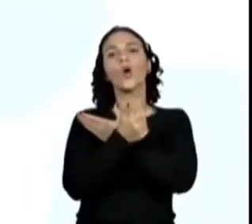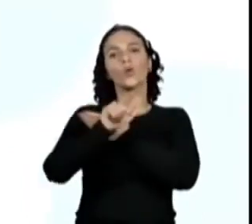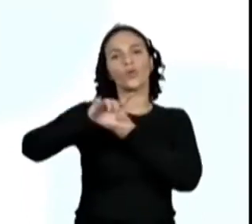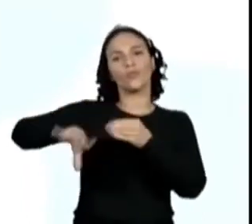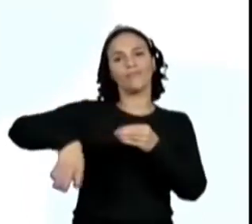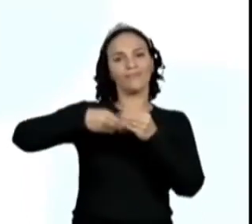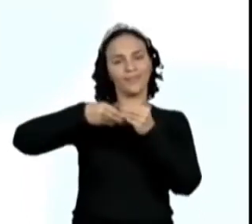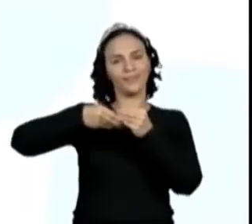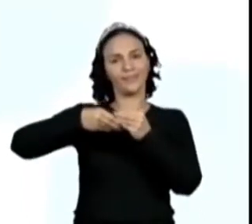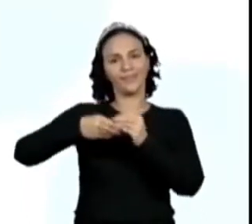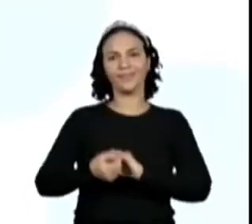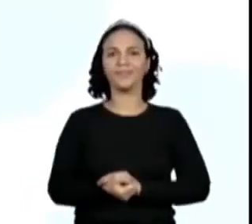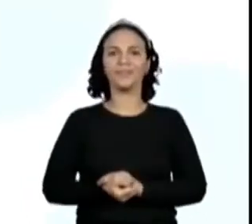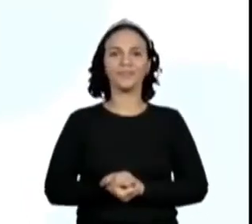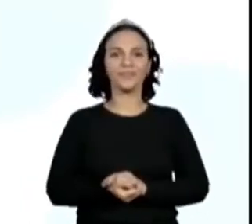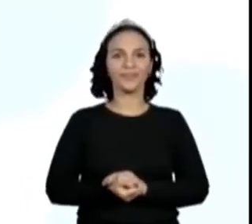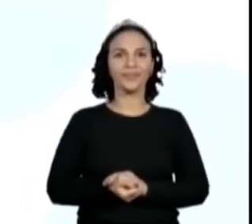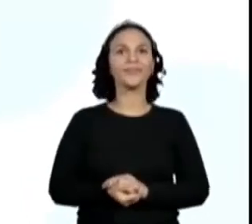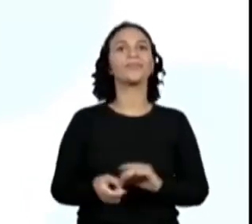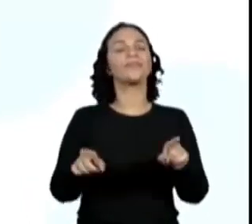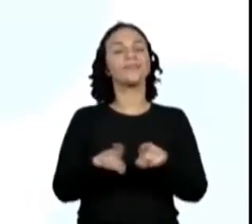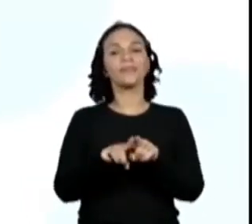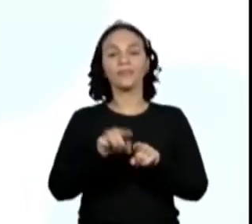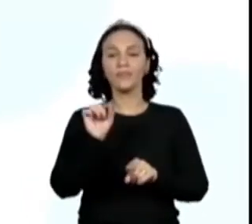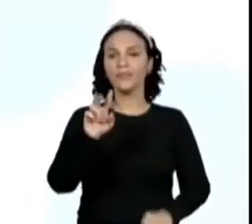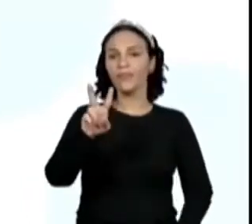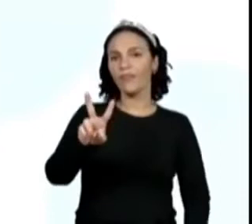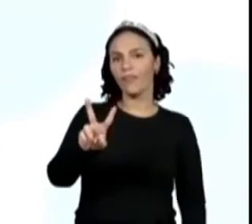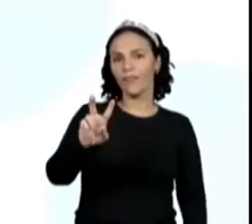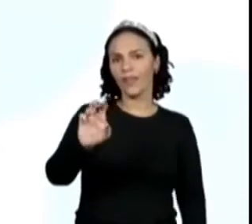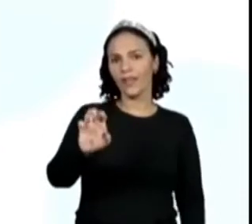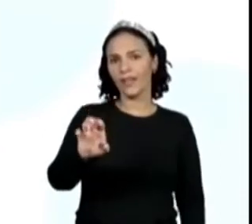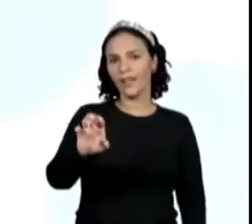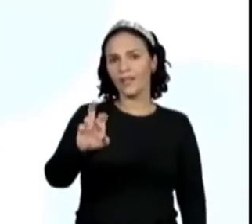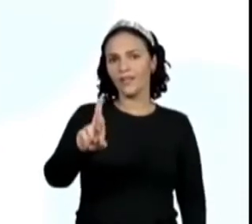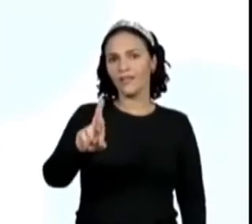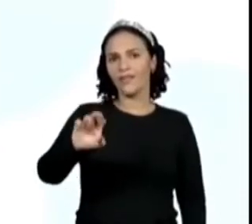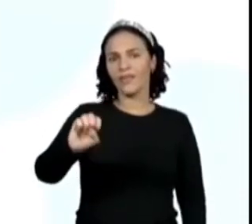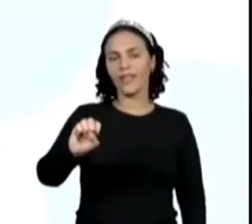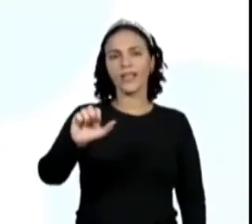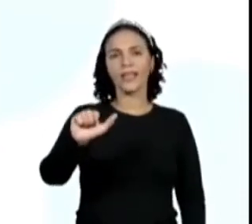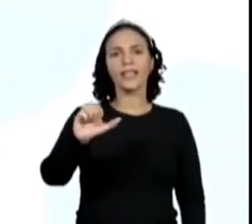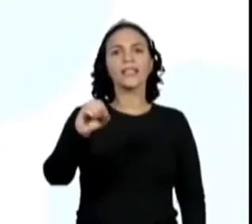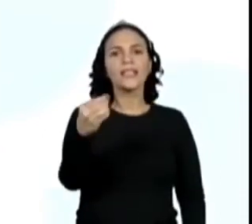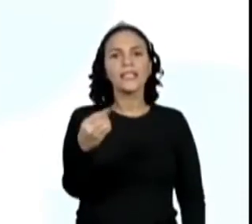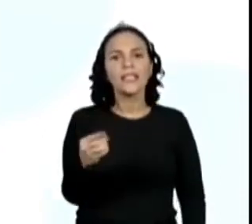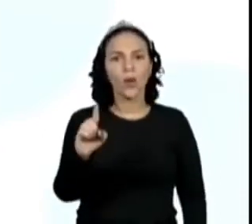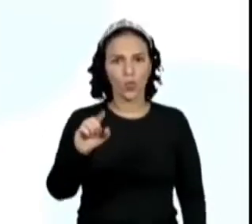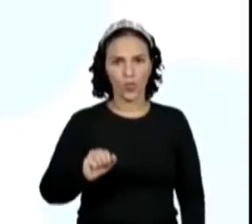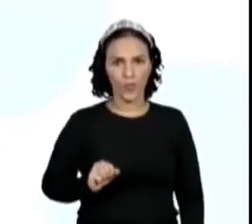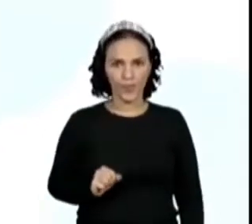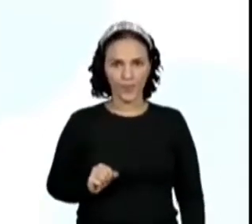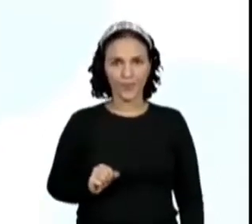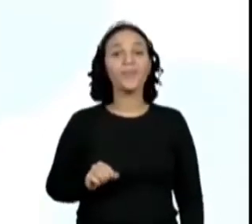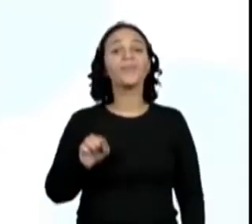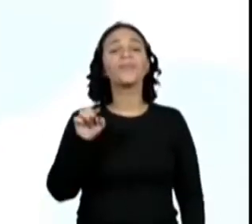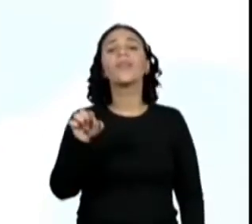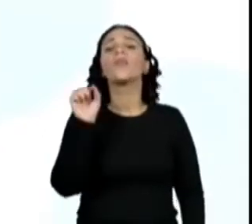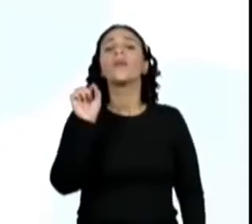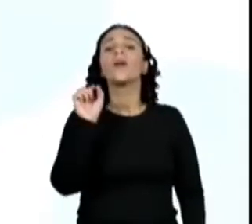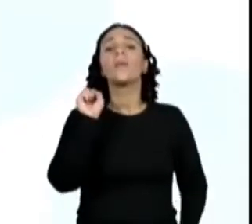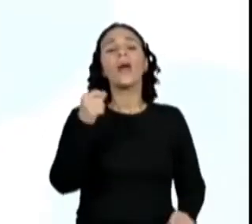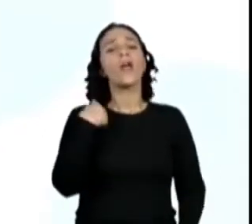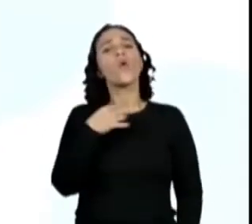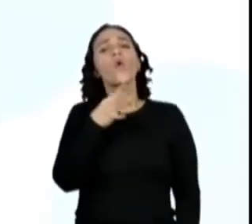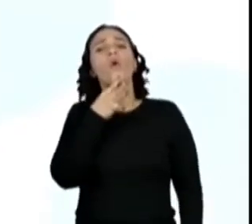mais. Eu diria versão. Porque, de repente, aquilo que é conhecido para a professora Fran pode não ser para